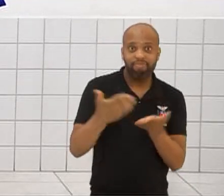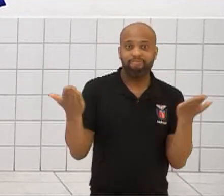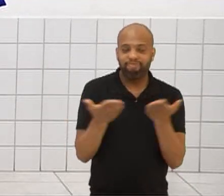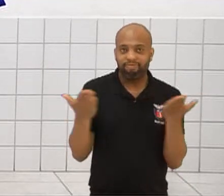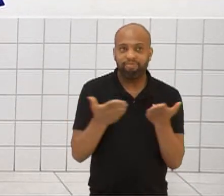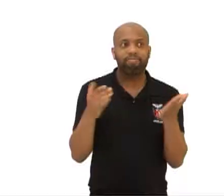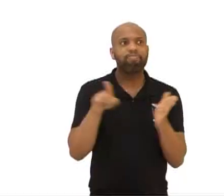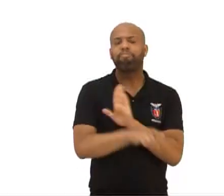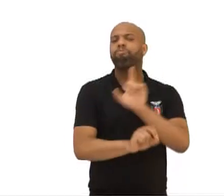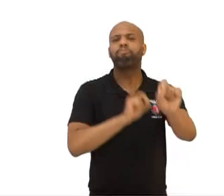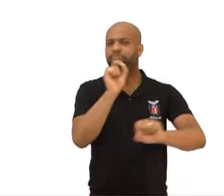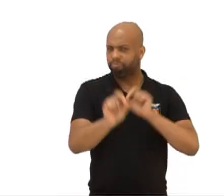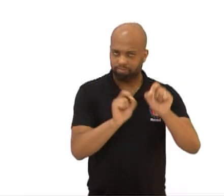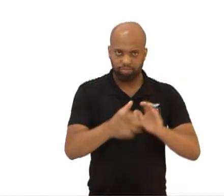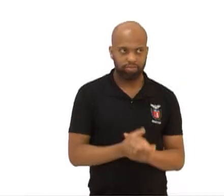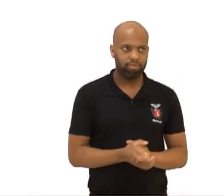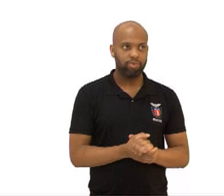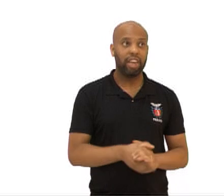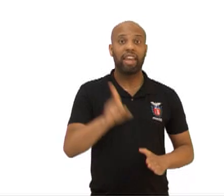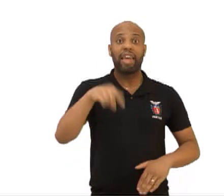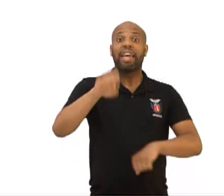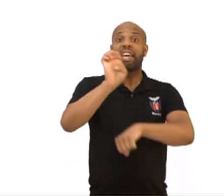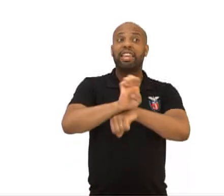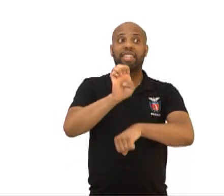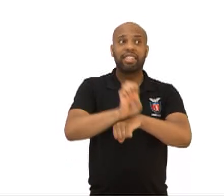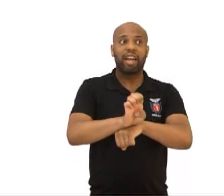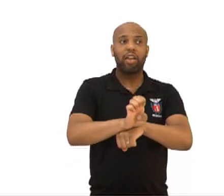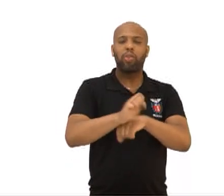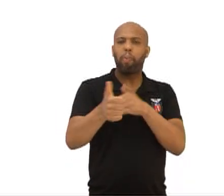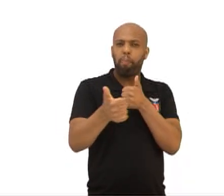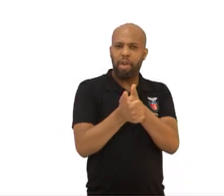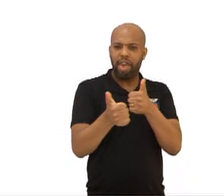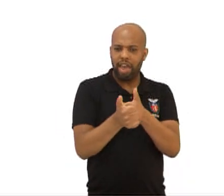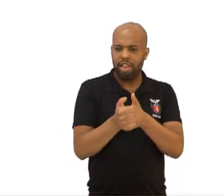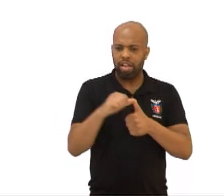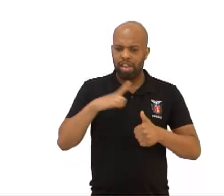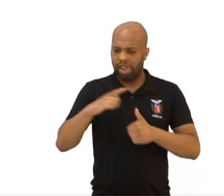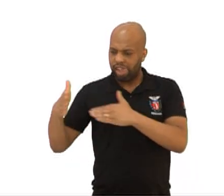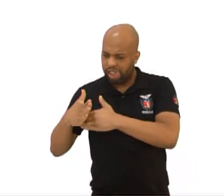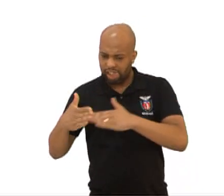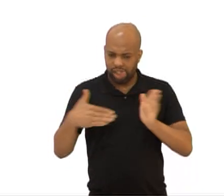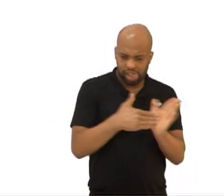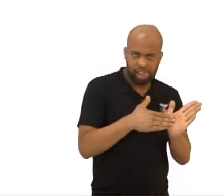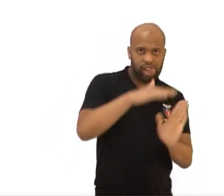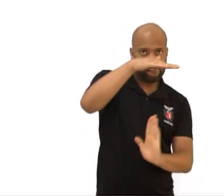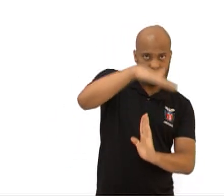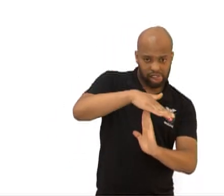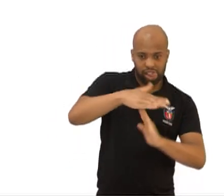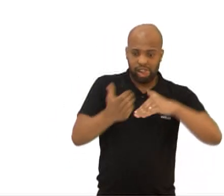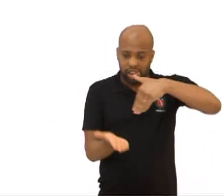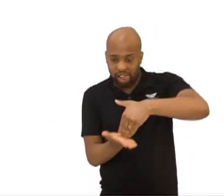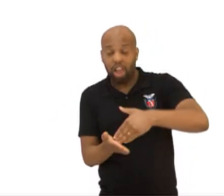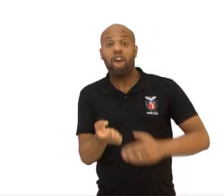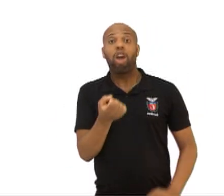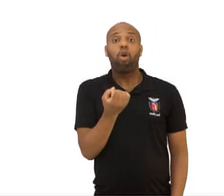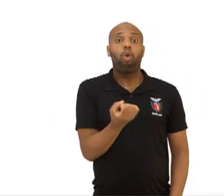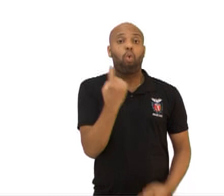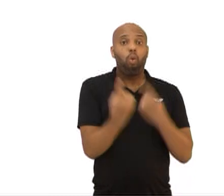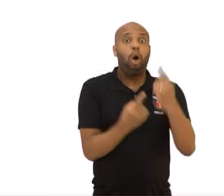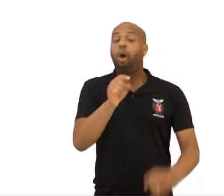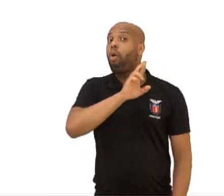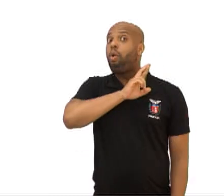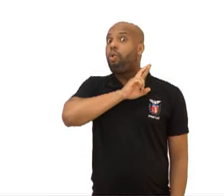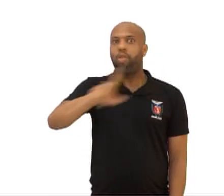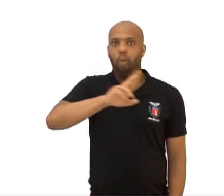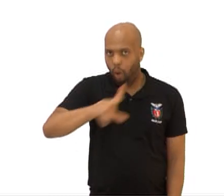E a pergunta é a seguinte. São estados limítrofes com o Paraná, exceto, ou seja, quais são os estados que nós já citamos aqui,